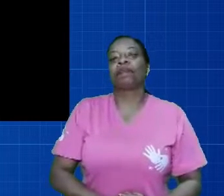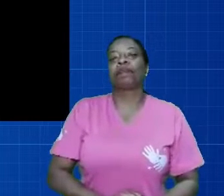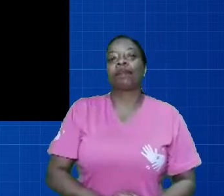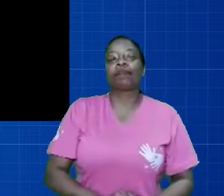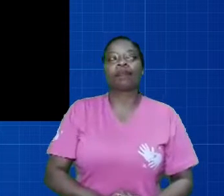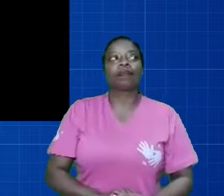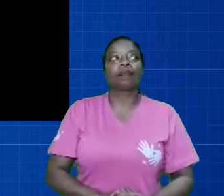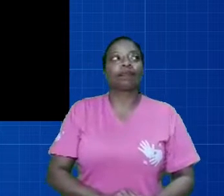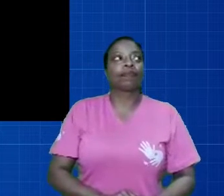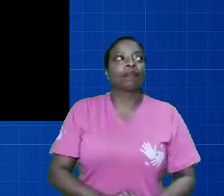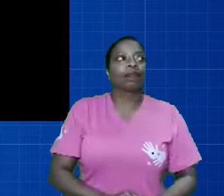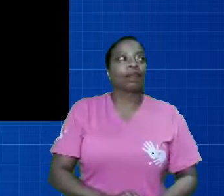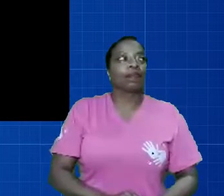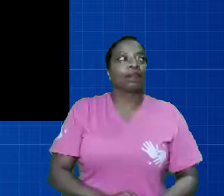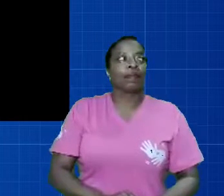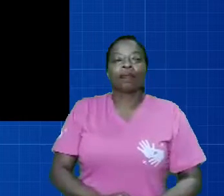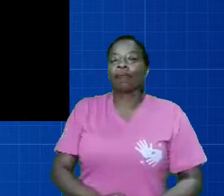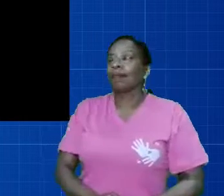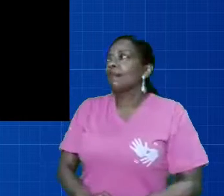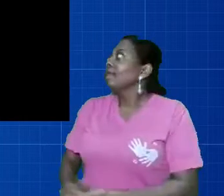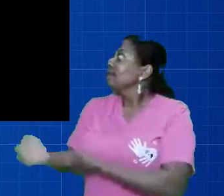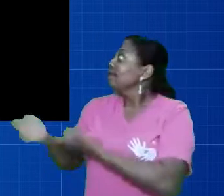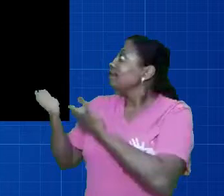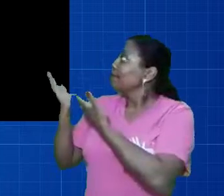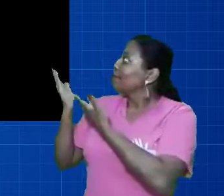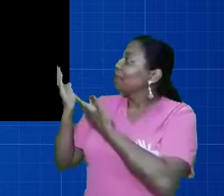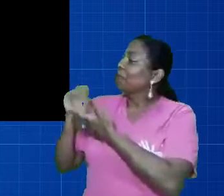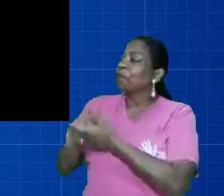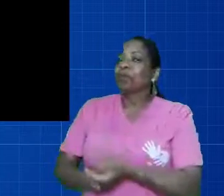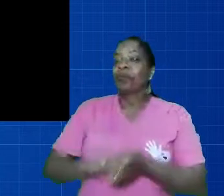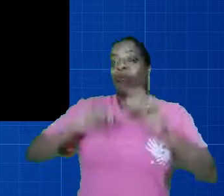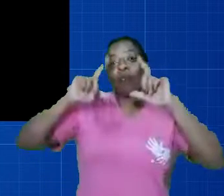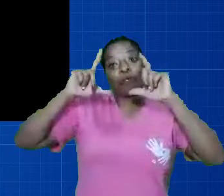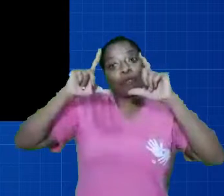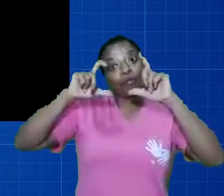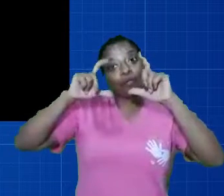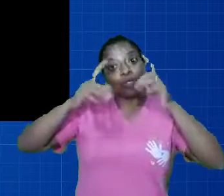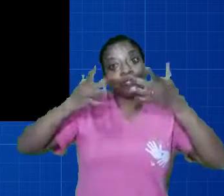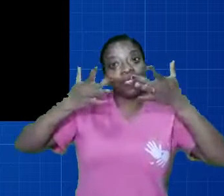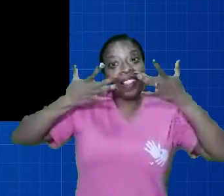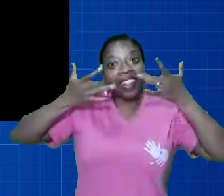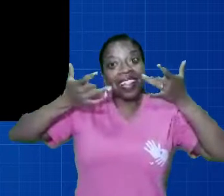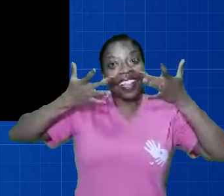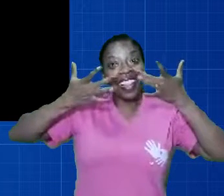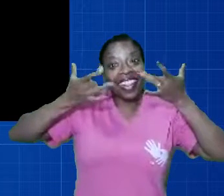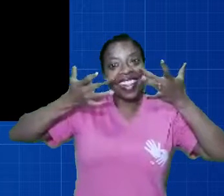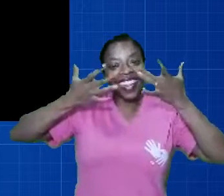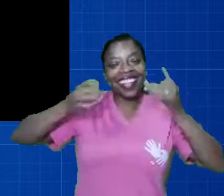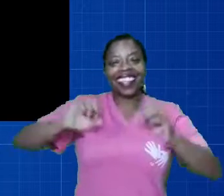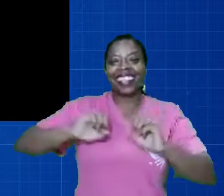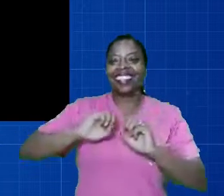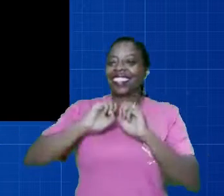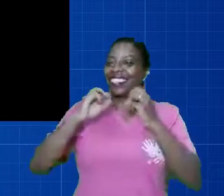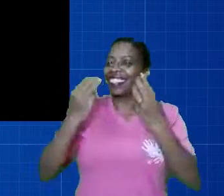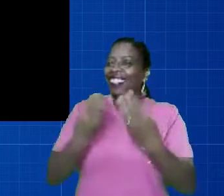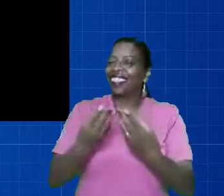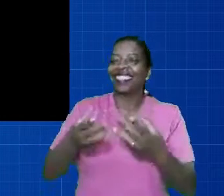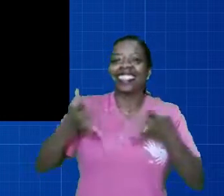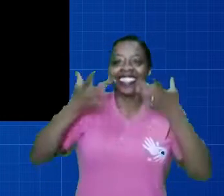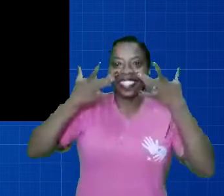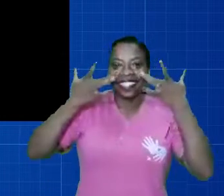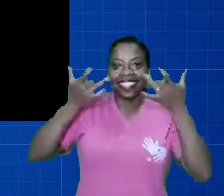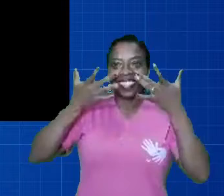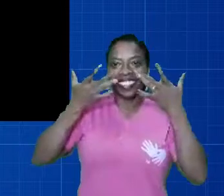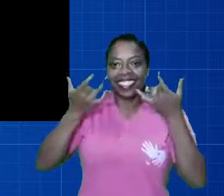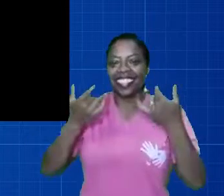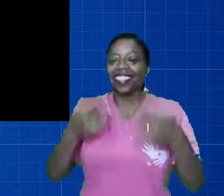Aqui, né, a gente tem uma foto da oficina de teatro, né, que também, então, a pensar a oficina ali nesse espaço